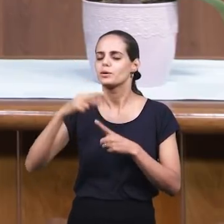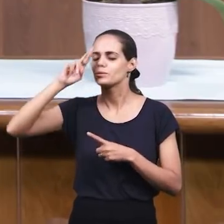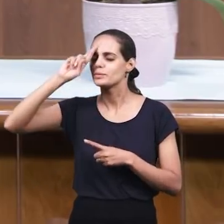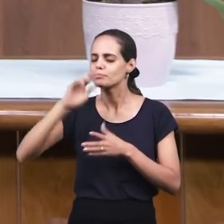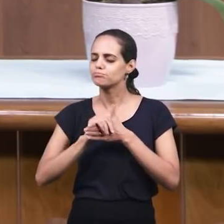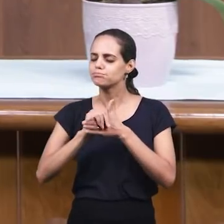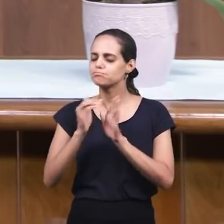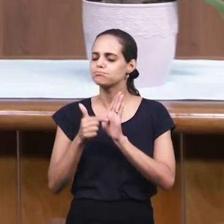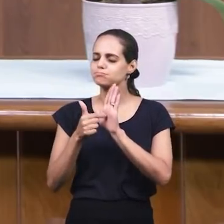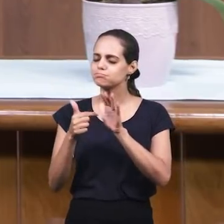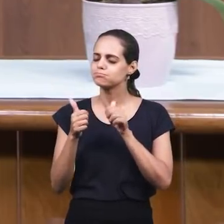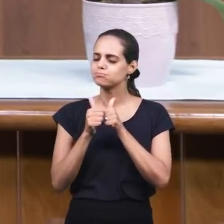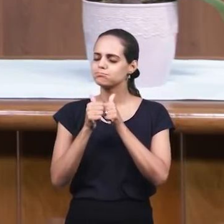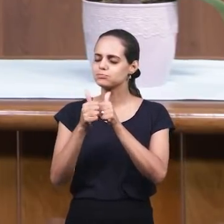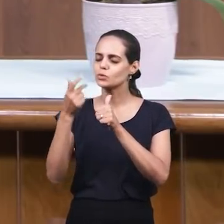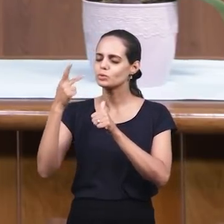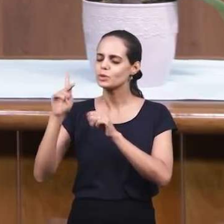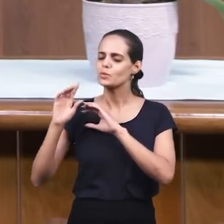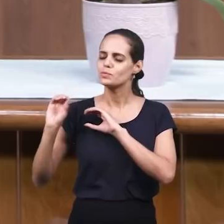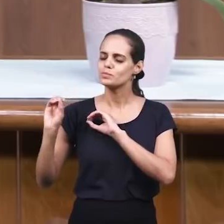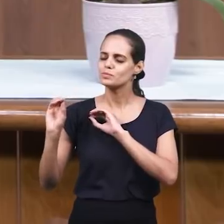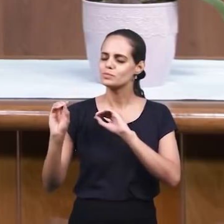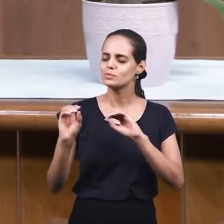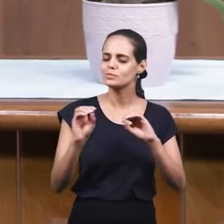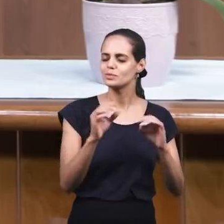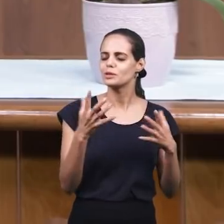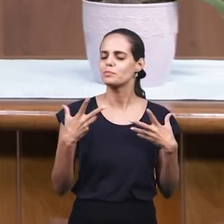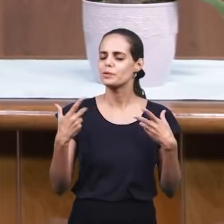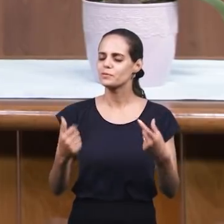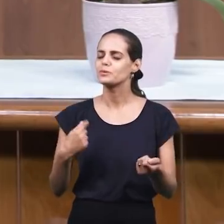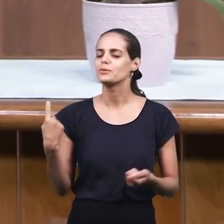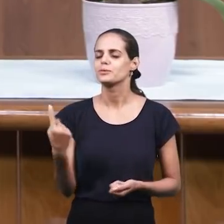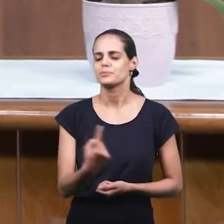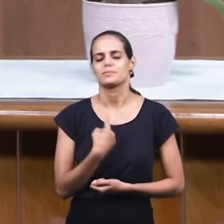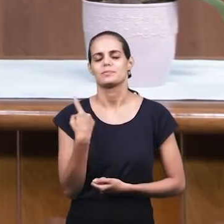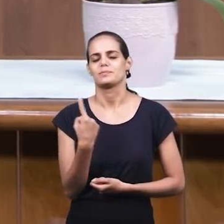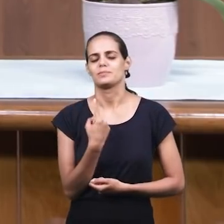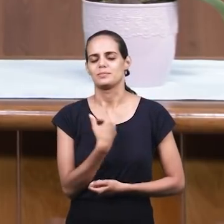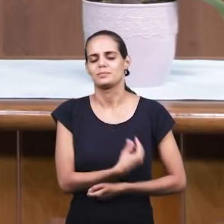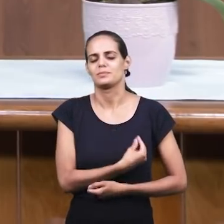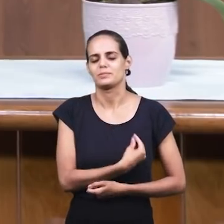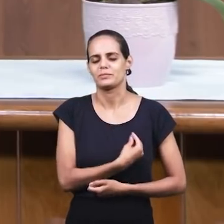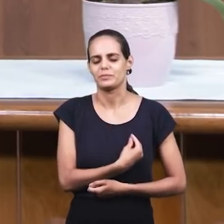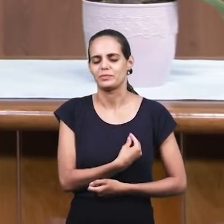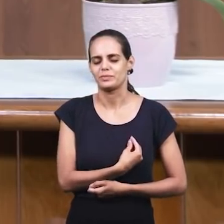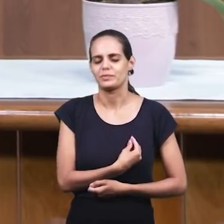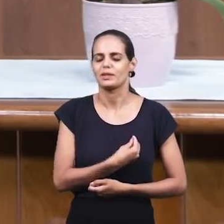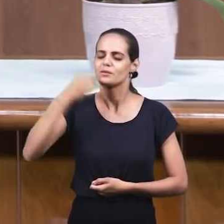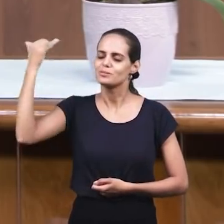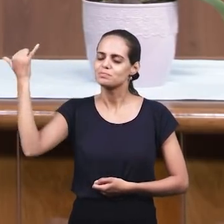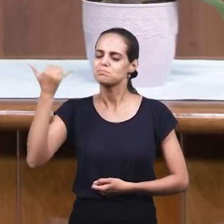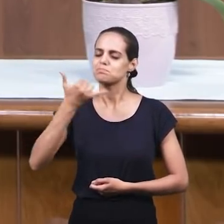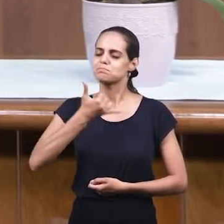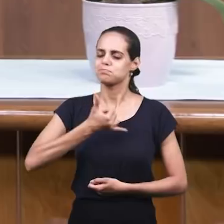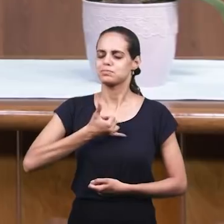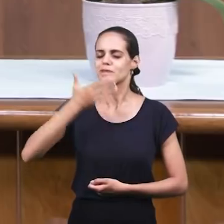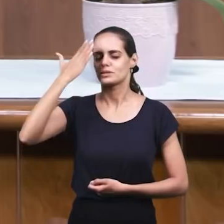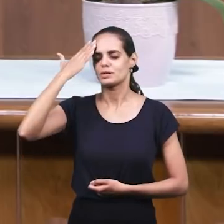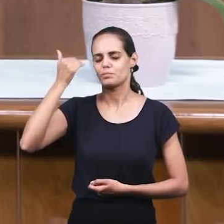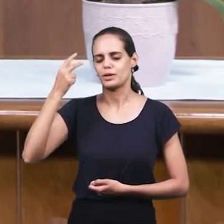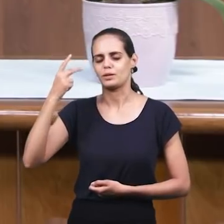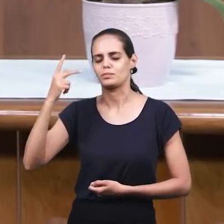Tua direção, o Teu ensino, e isso é maravilhoso para nós. Ouvir a Tua voz e saber qual a Tua vontade. E